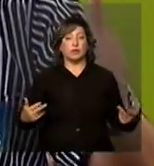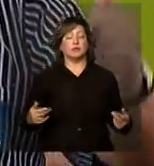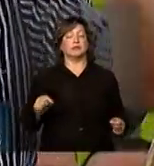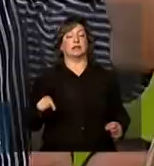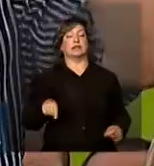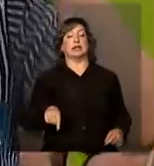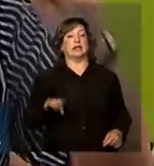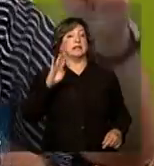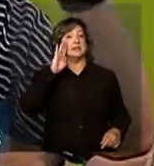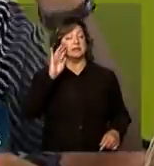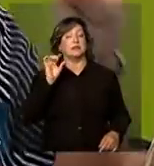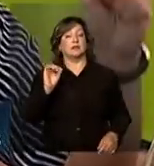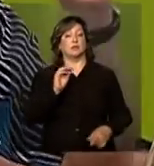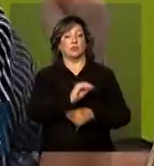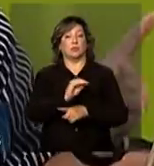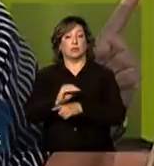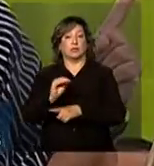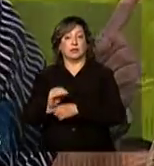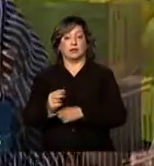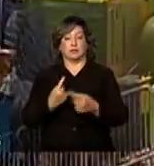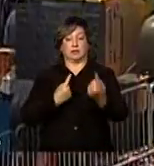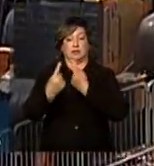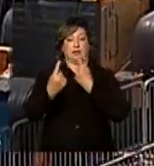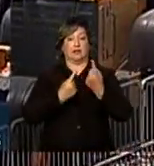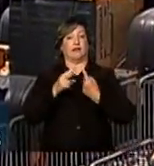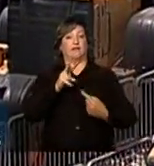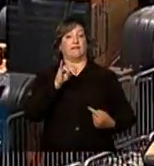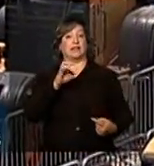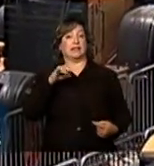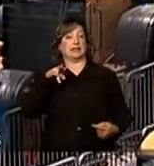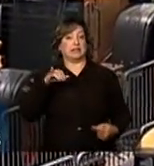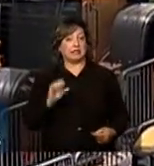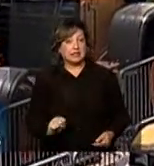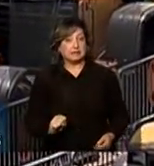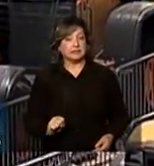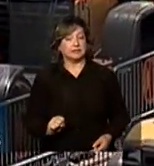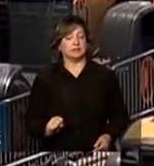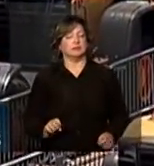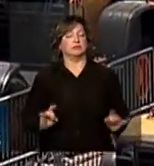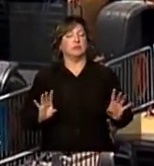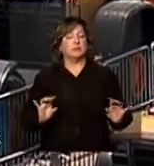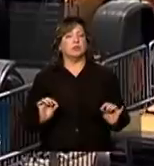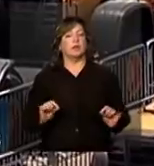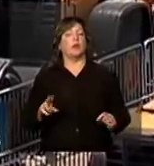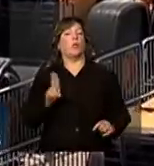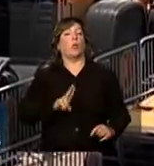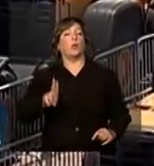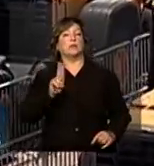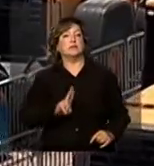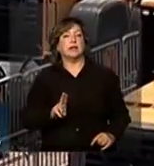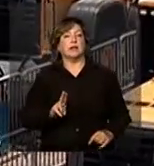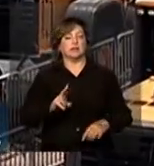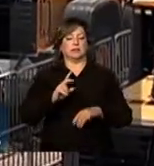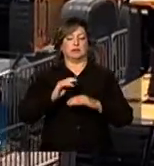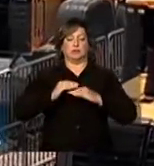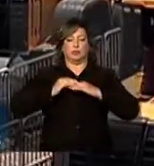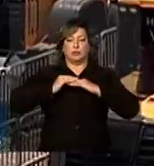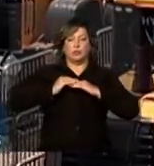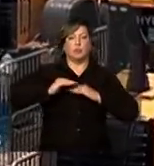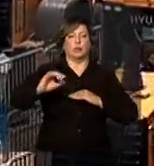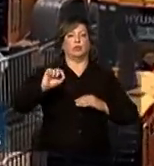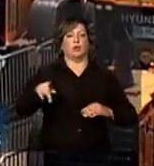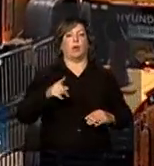finalidade é para cuidar de Estradas de sinais e muito importante é para usar nas estradas vicinais